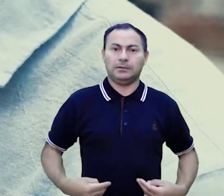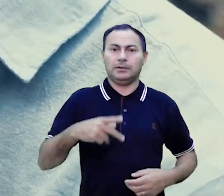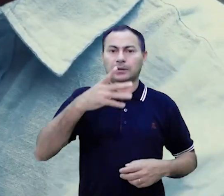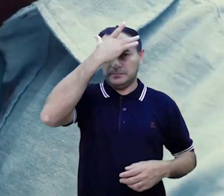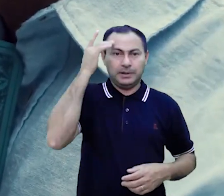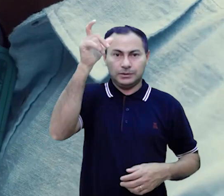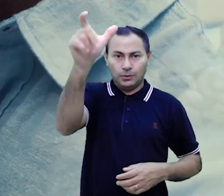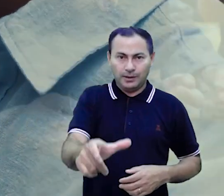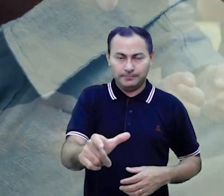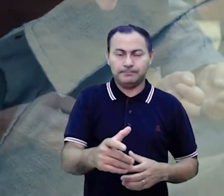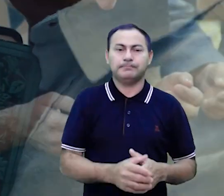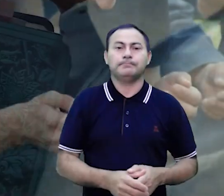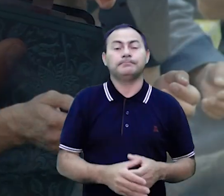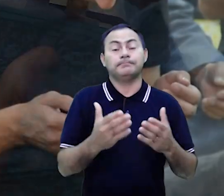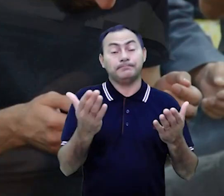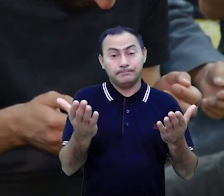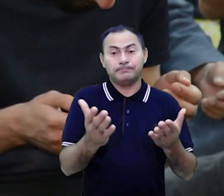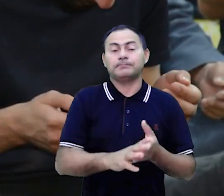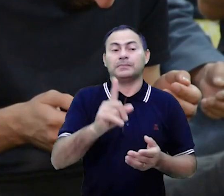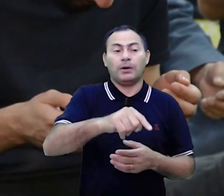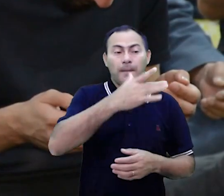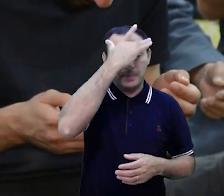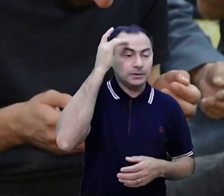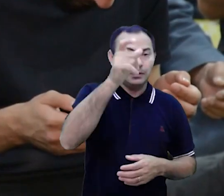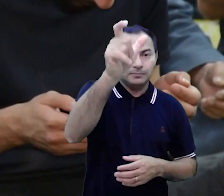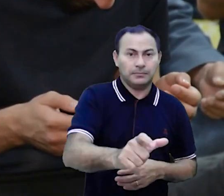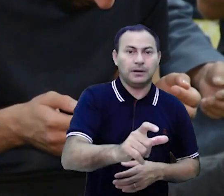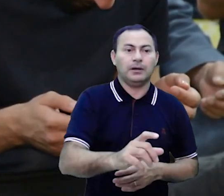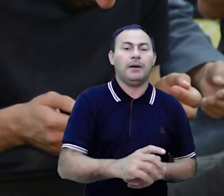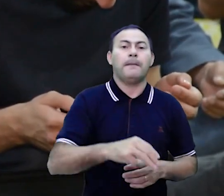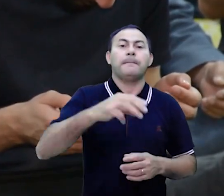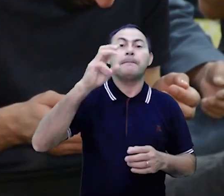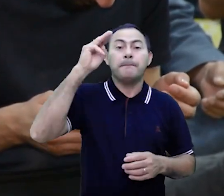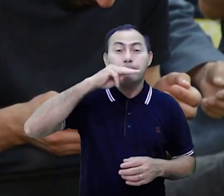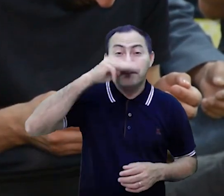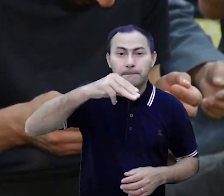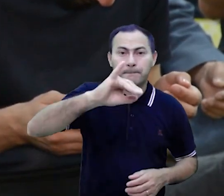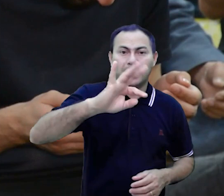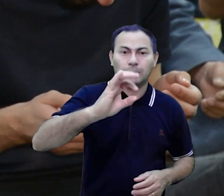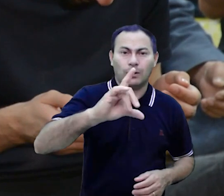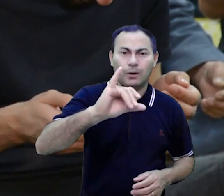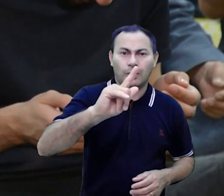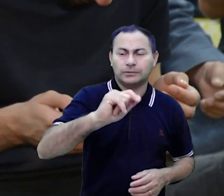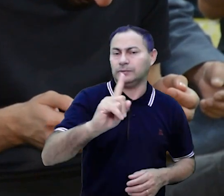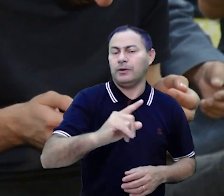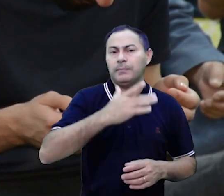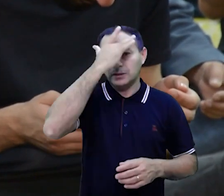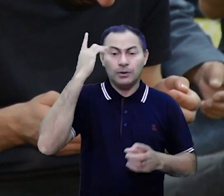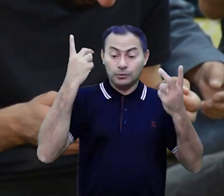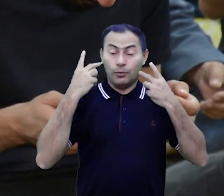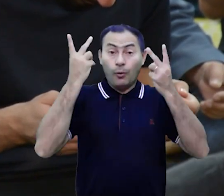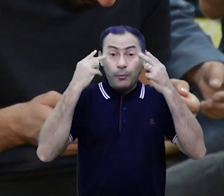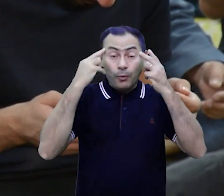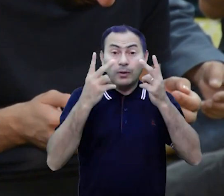humanas de seus personagens. Eles não são personagens mitológicos. São pessoas comuns,